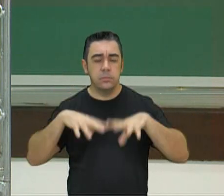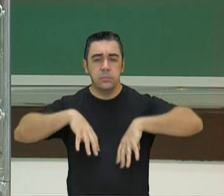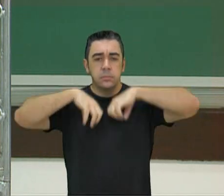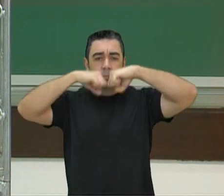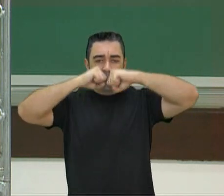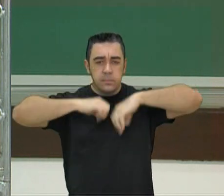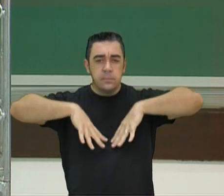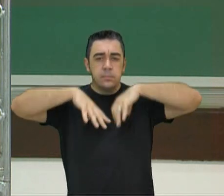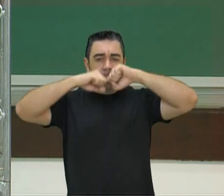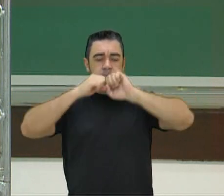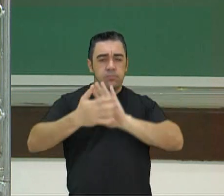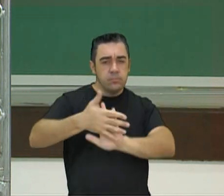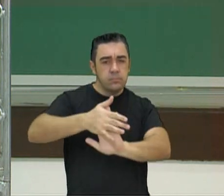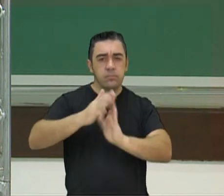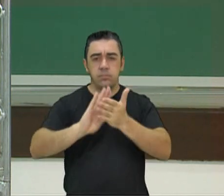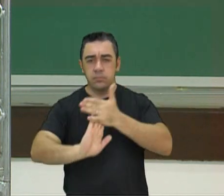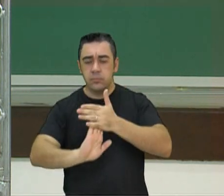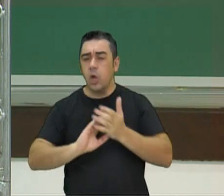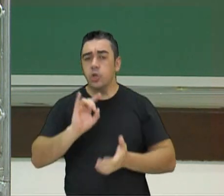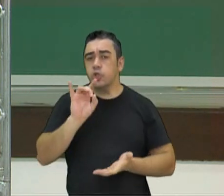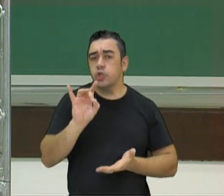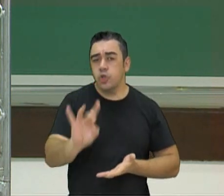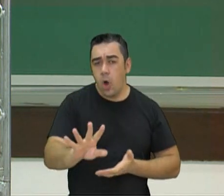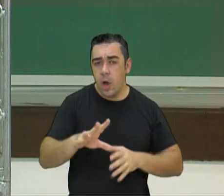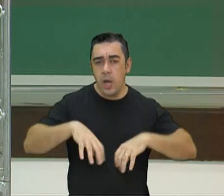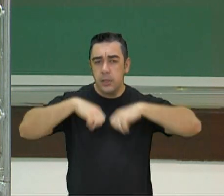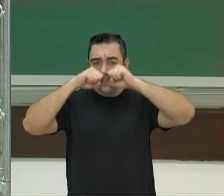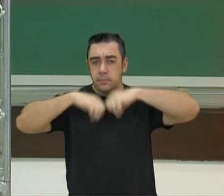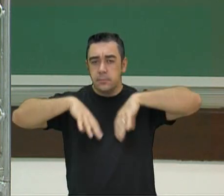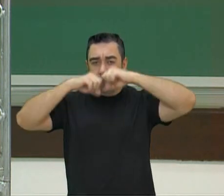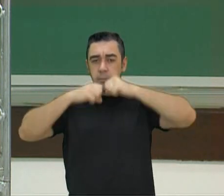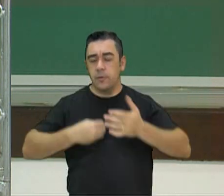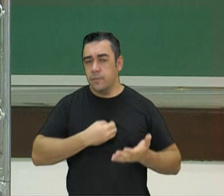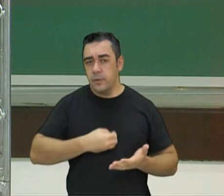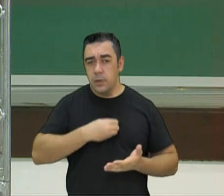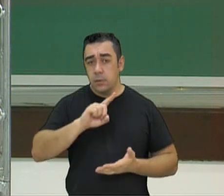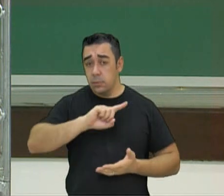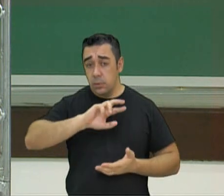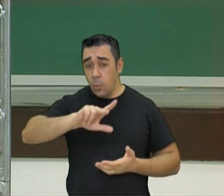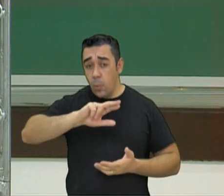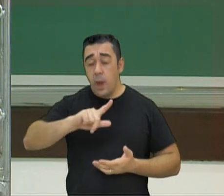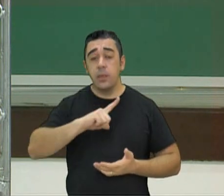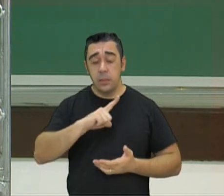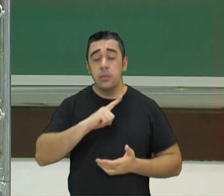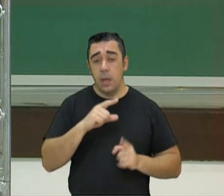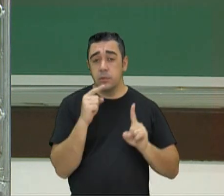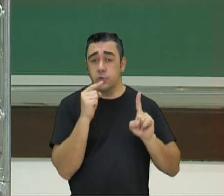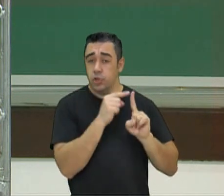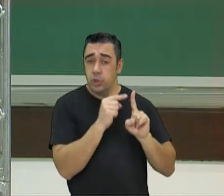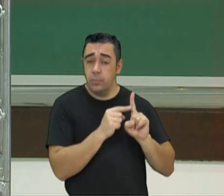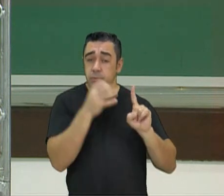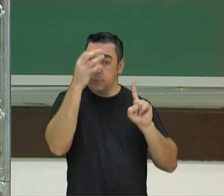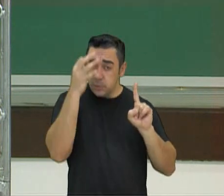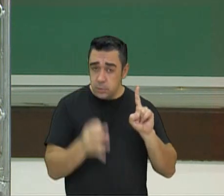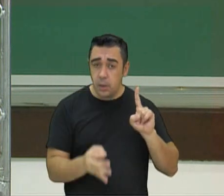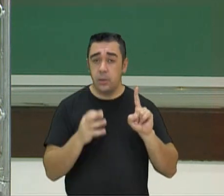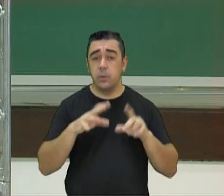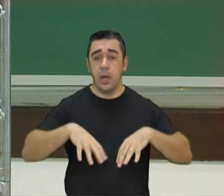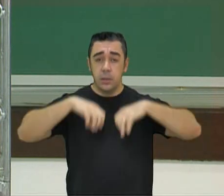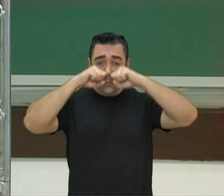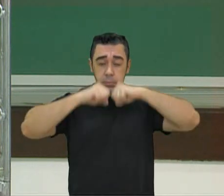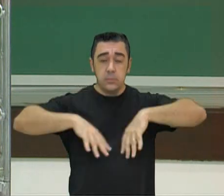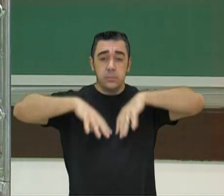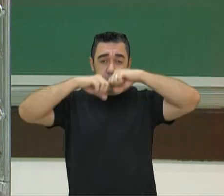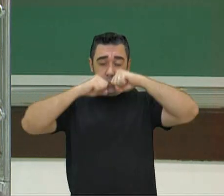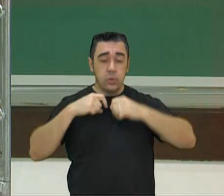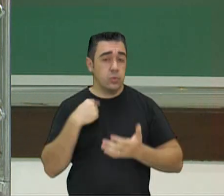e não apenas respirar para estar sobrevivendo. Então existem mecanismos, existem meios de respiração